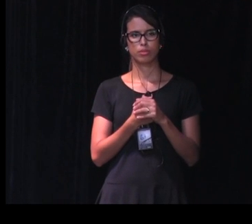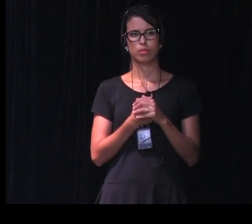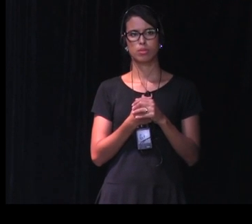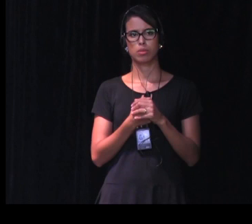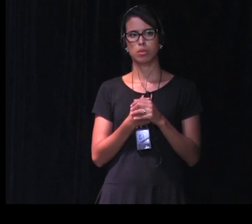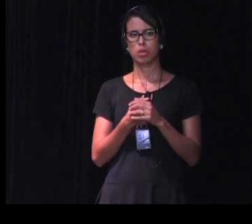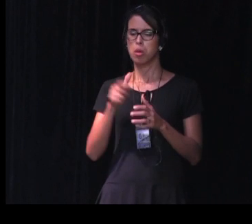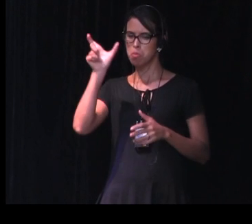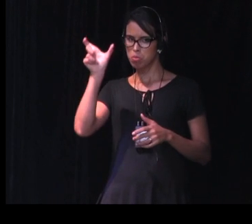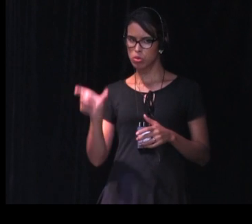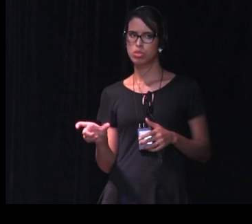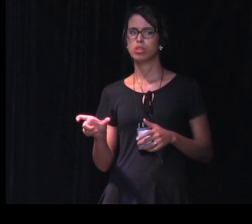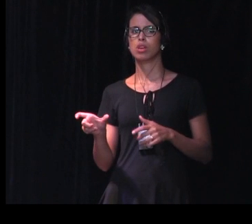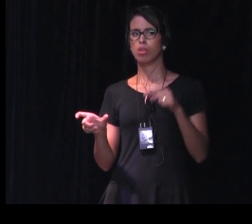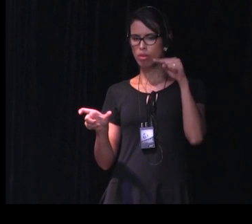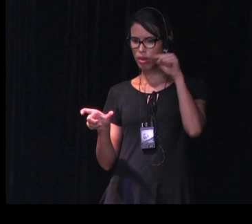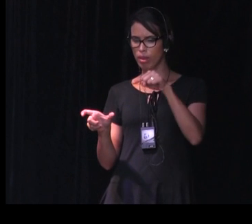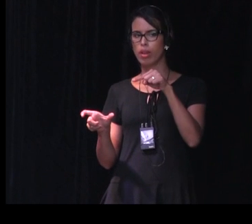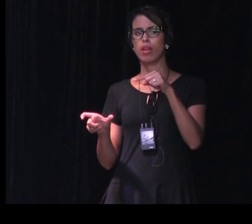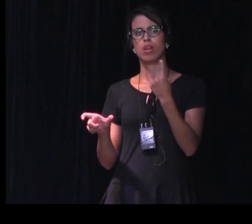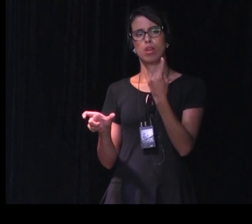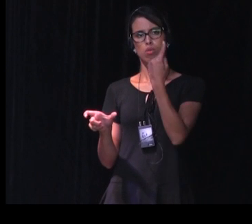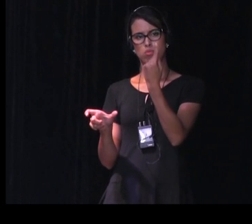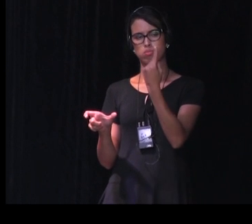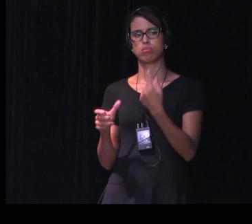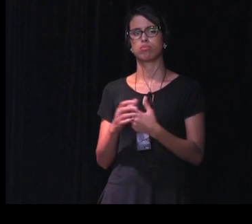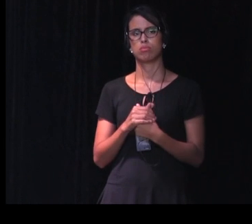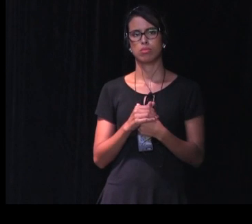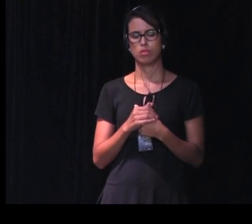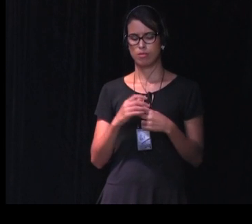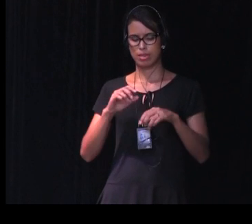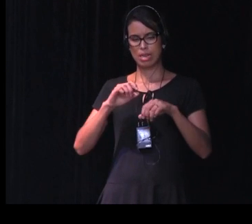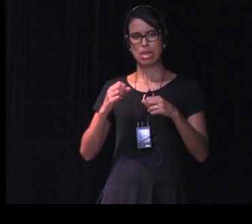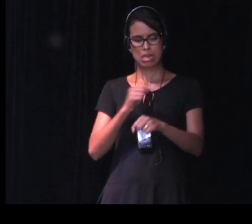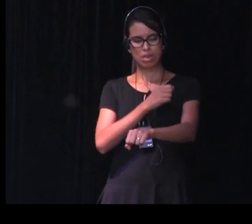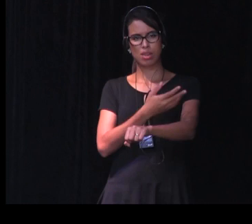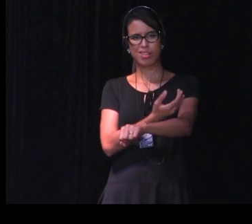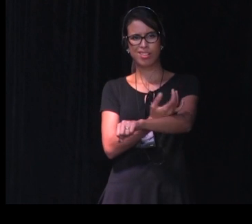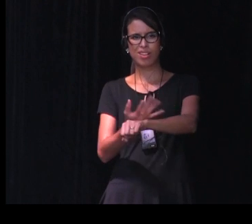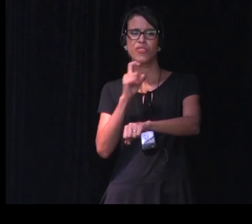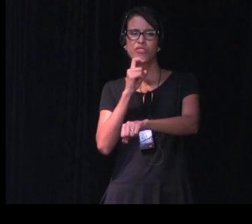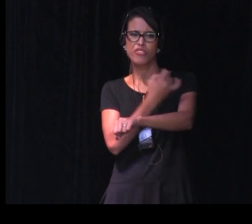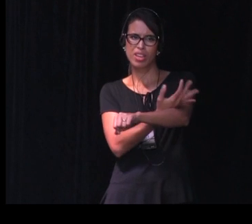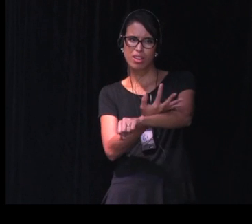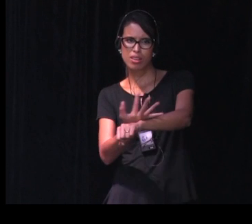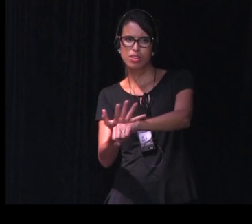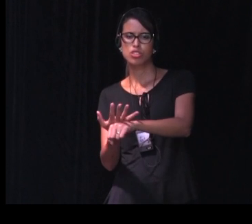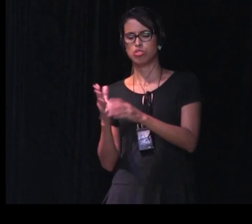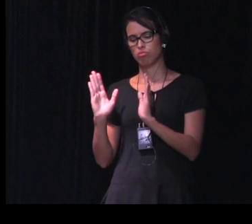baseado num modelo de uma só espécie, normalmente a grama, em que tudo